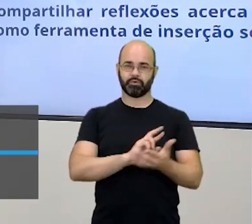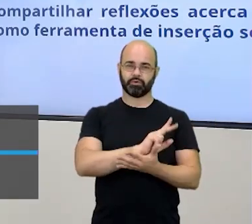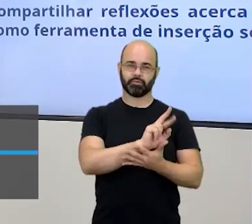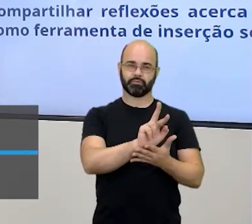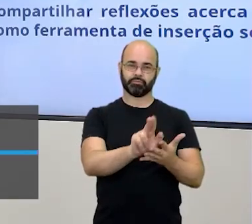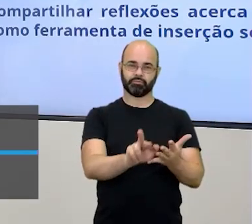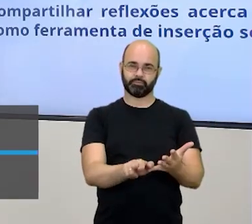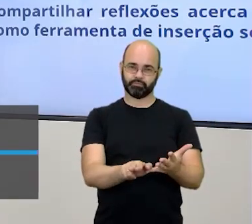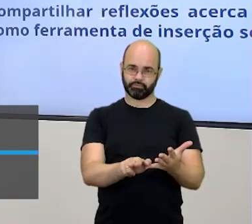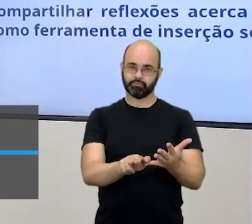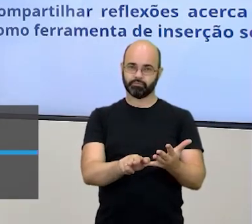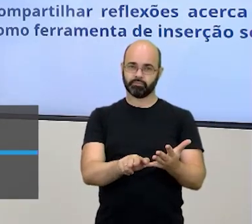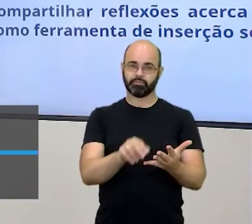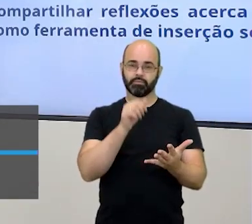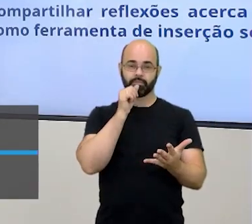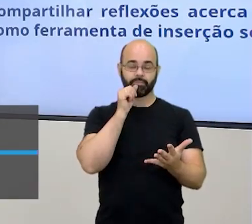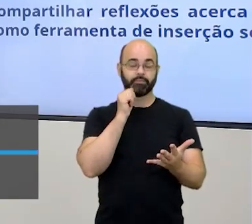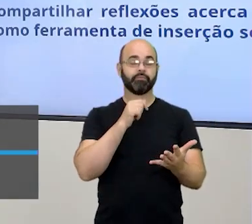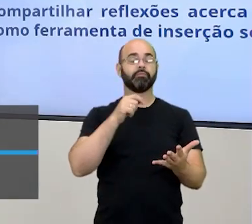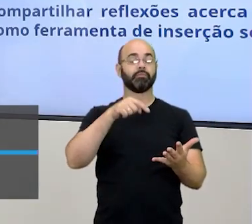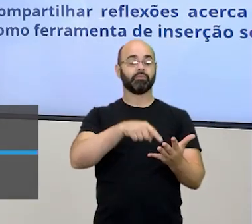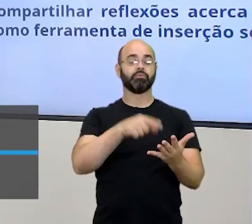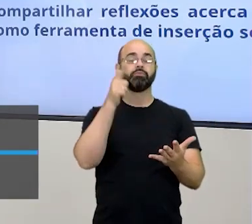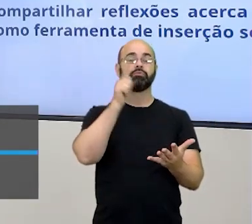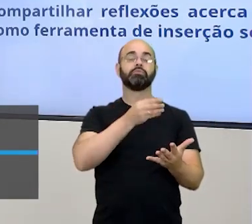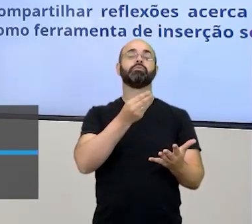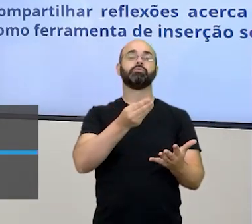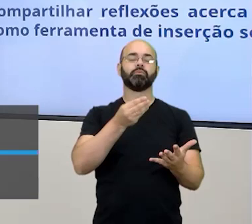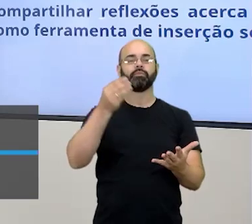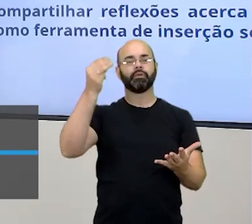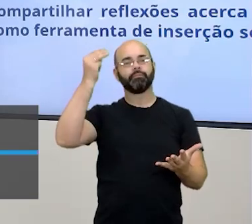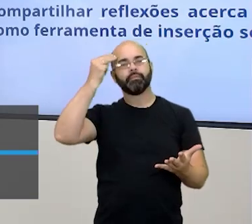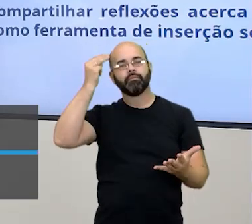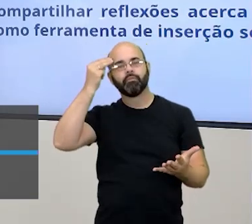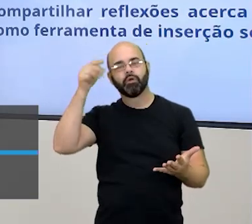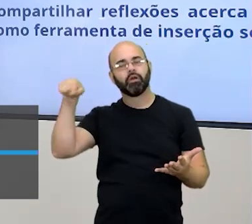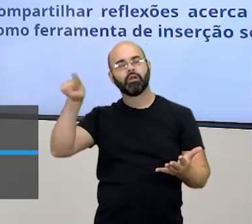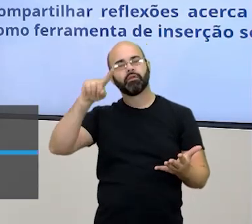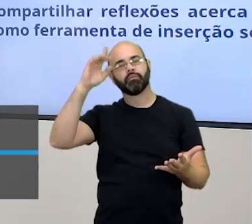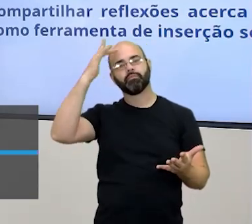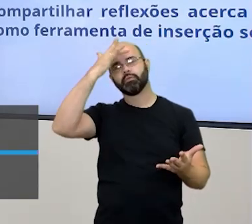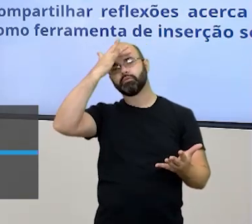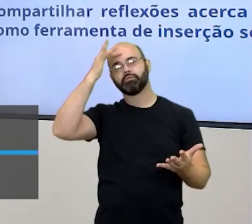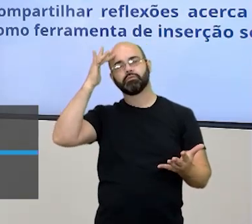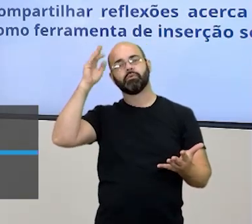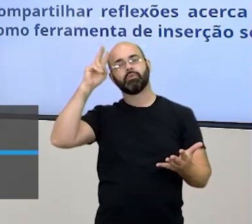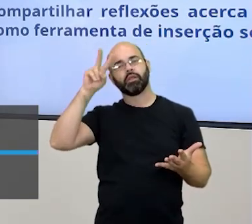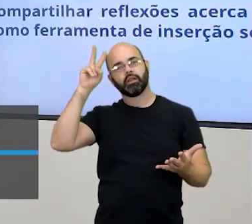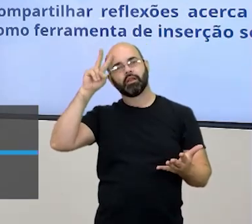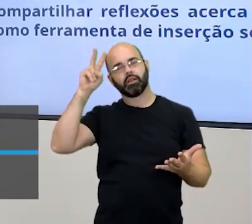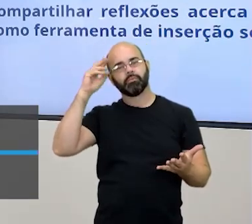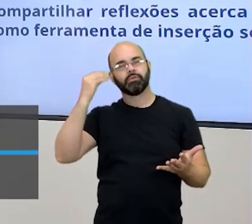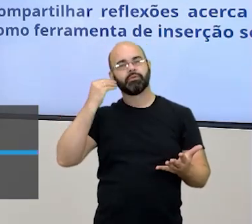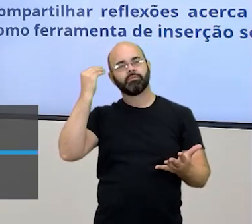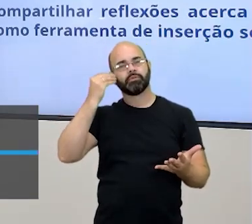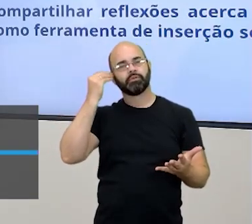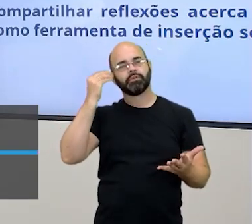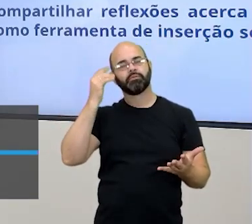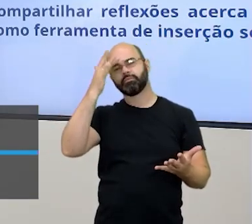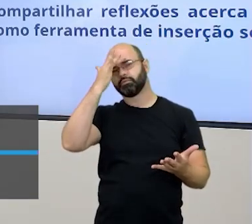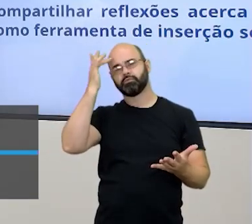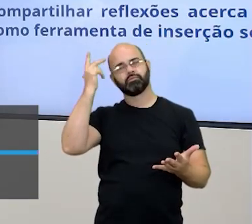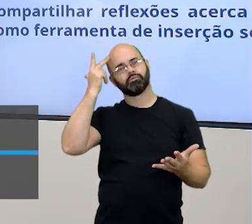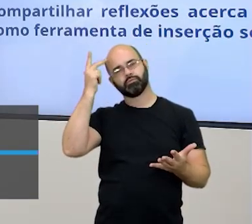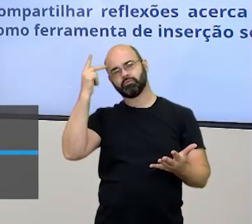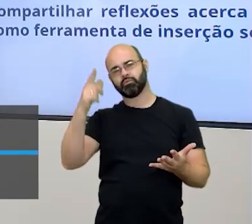coletadas através de memória local, a experiência das pessoas comuns como protagonistas